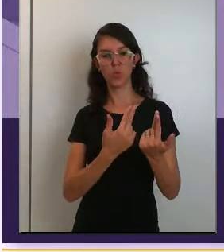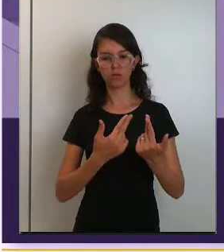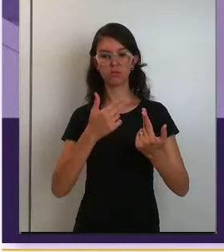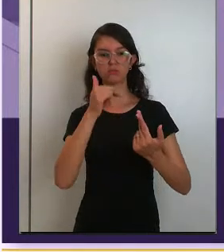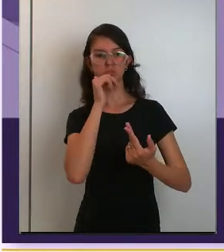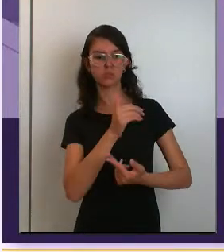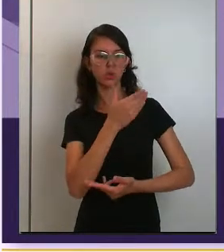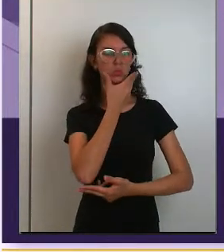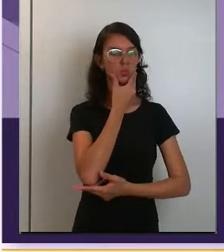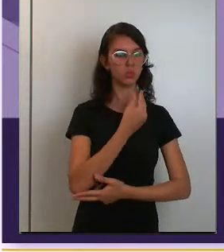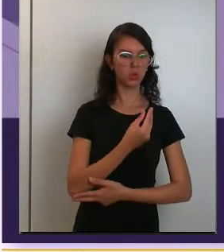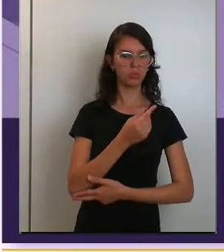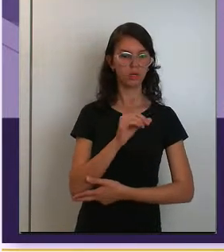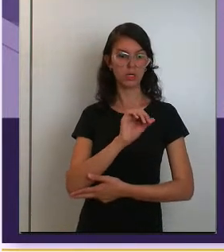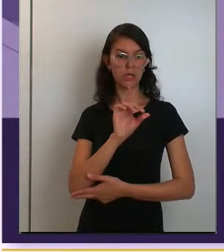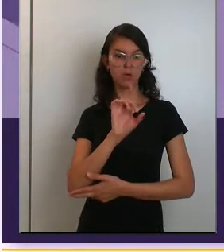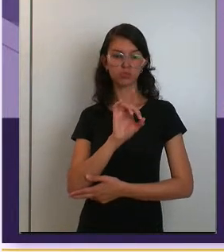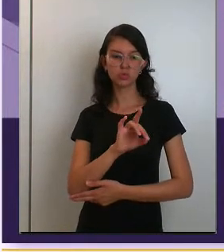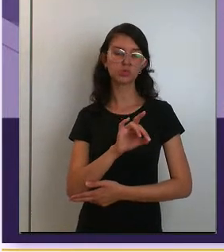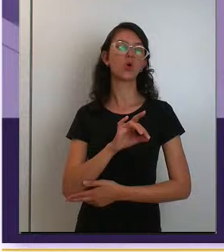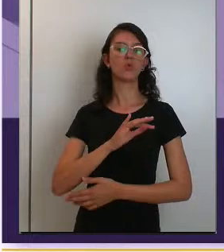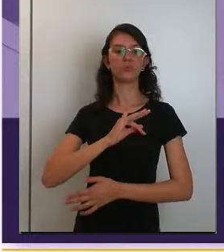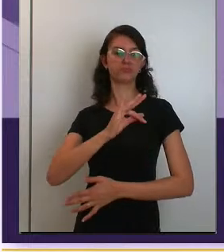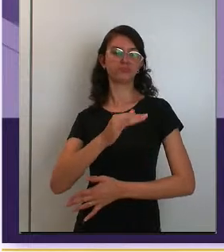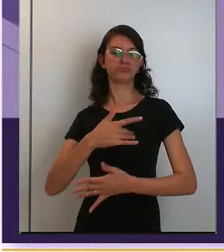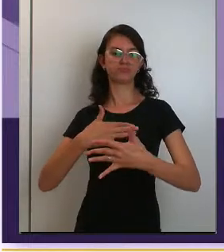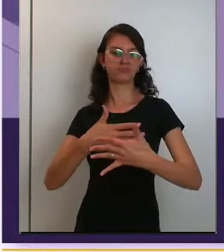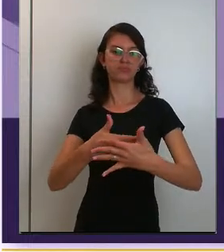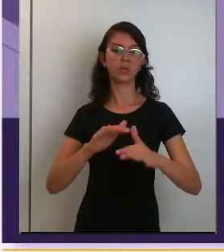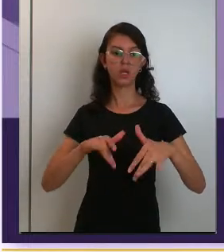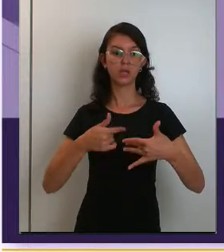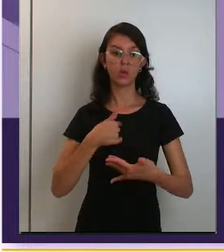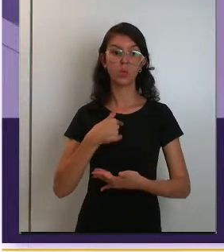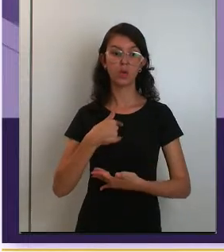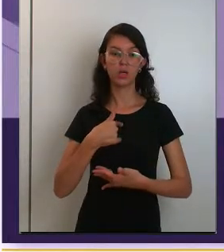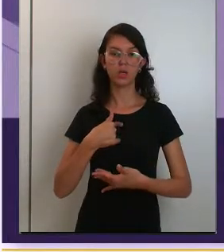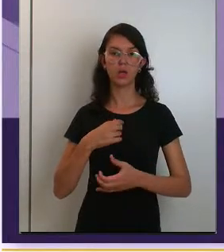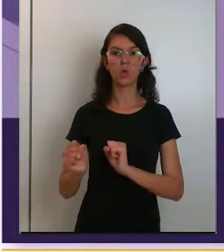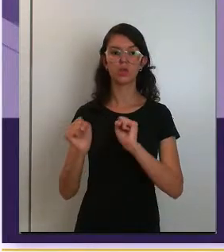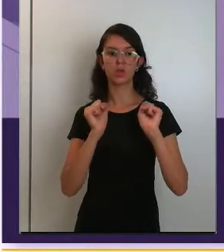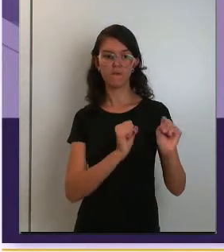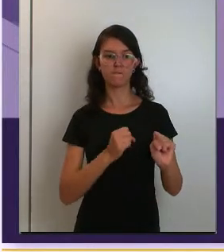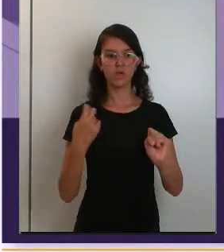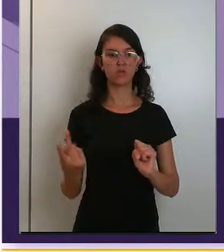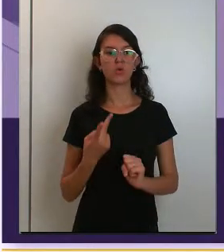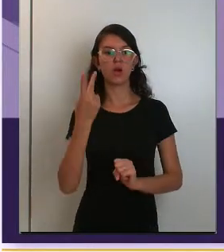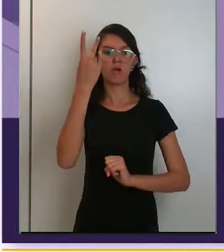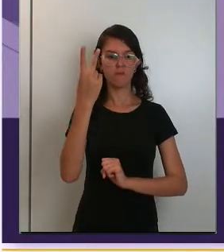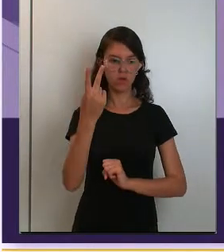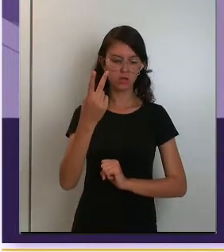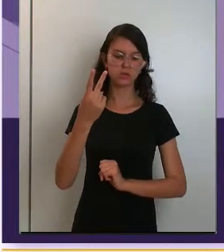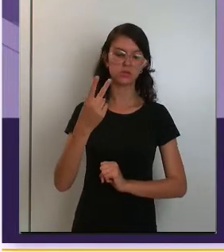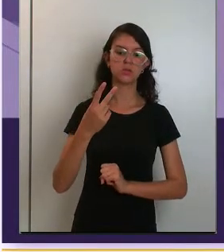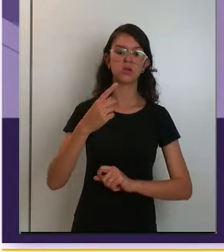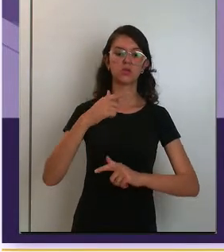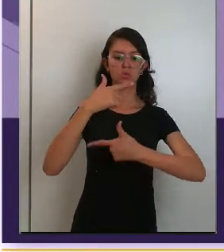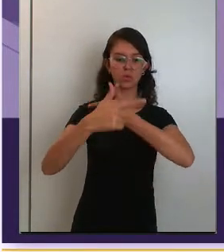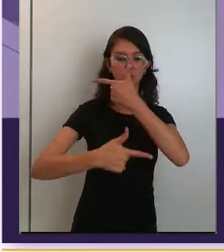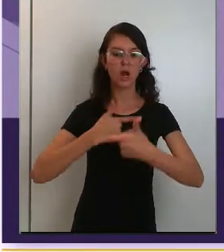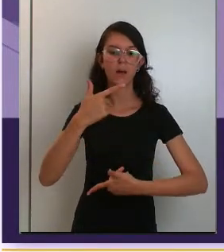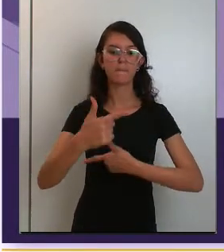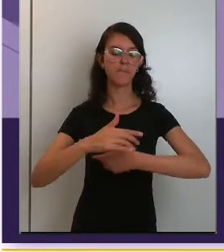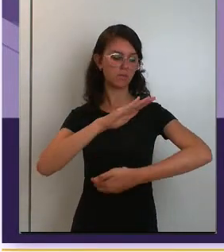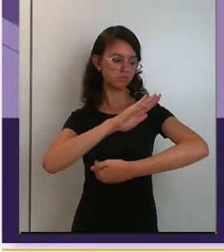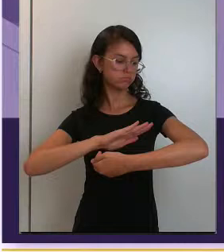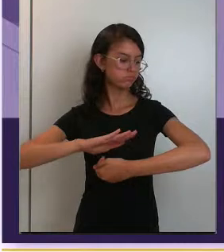não apenas as suas consequências. Eu particularmente defendo que a valorização do trabalho reprodutivo, enxergar